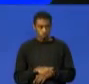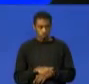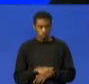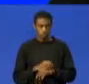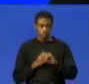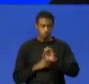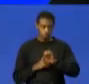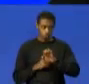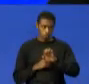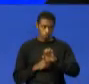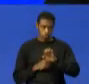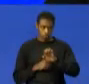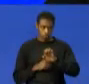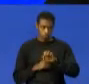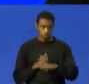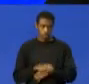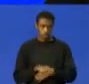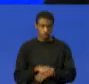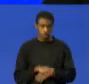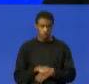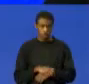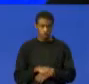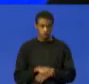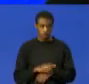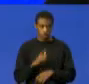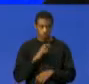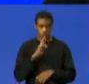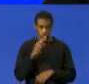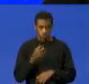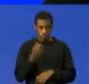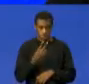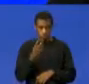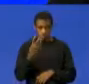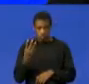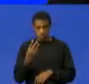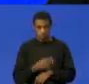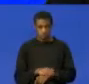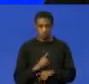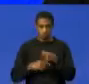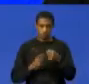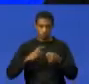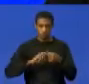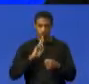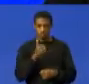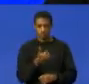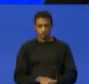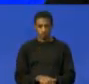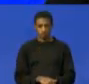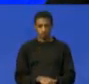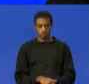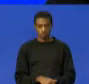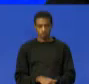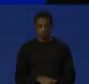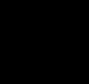A alternativa E tem como corretas a segunda e a terceira. Voltamos já com a resposta.